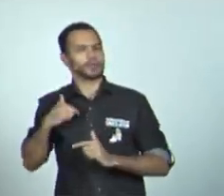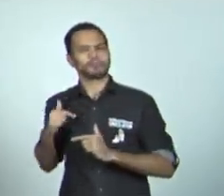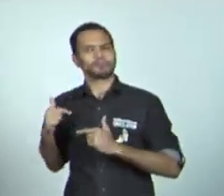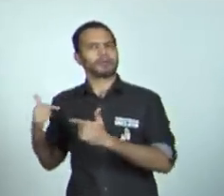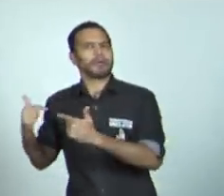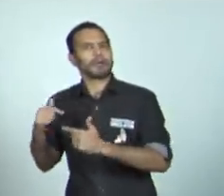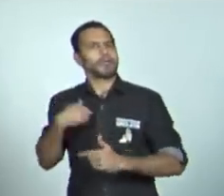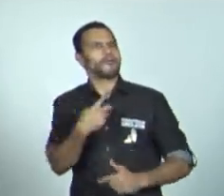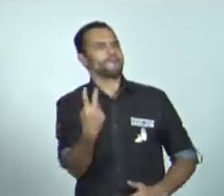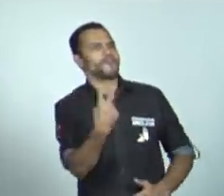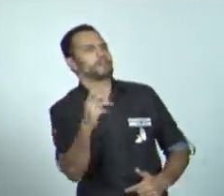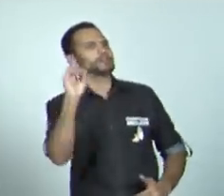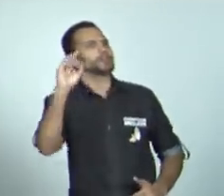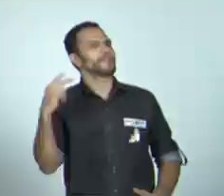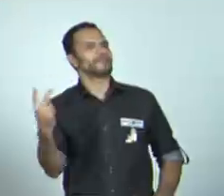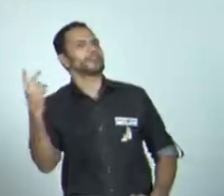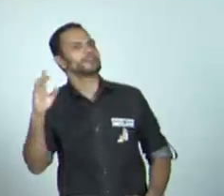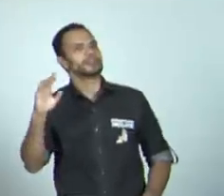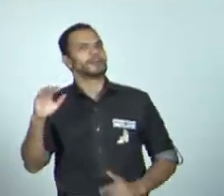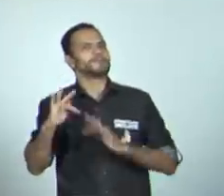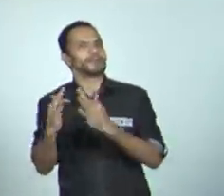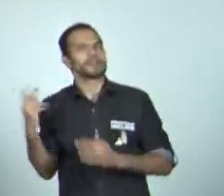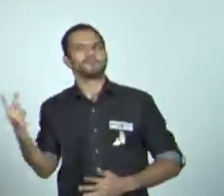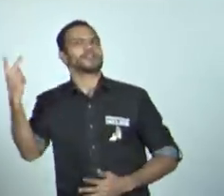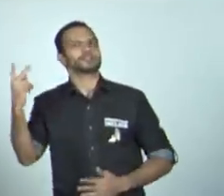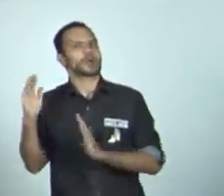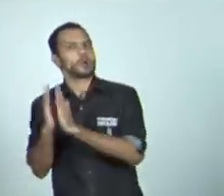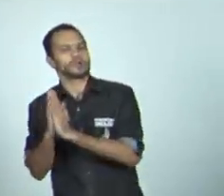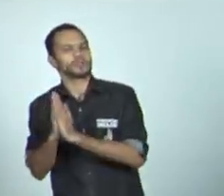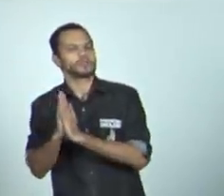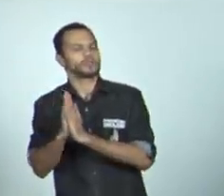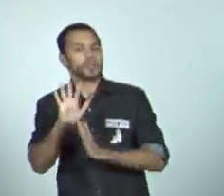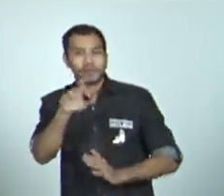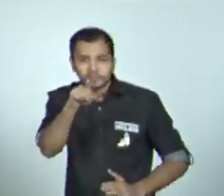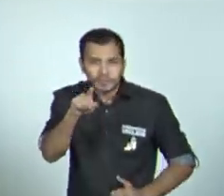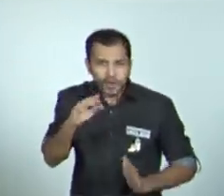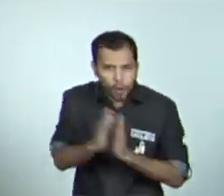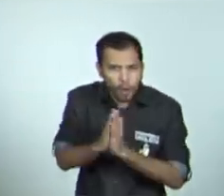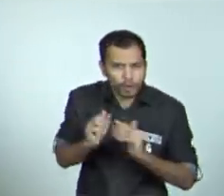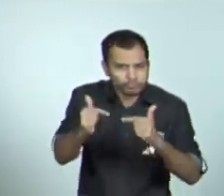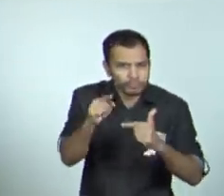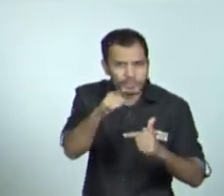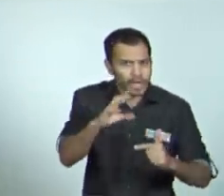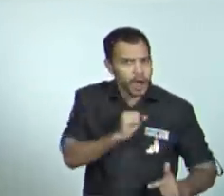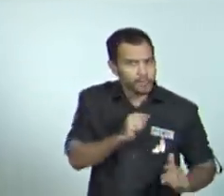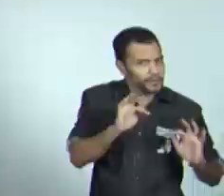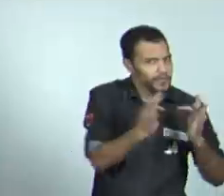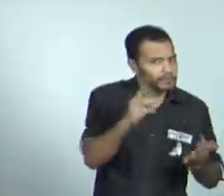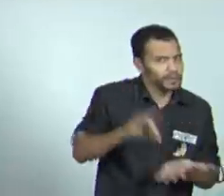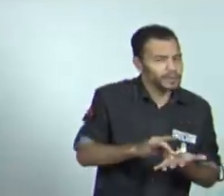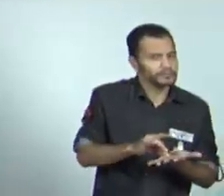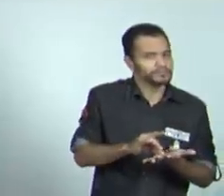eu valorizo oração você valoriza o que você faz você valoriza onde você gasta o seu dinheiro